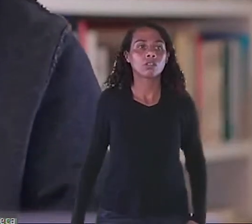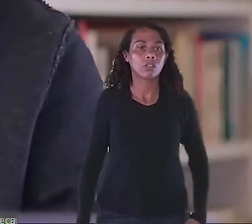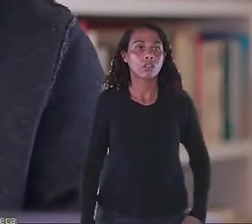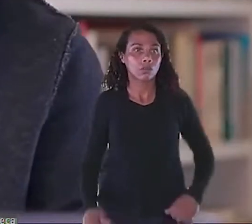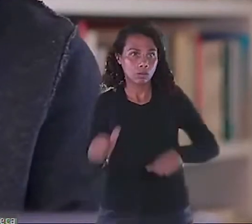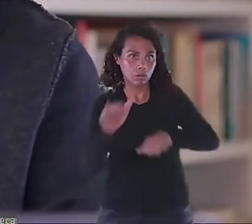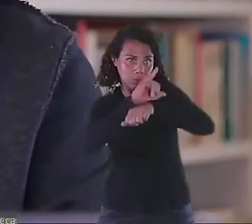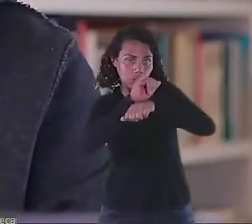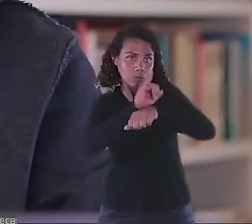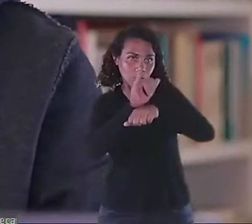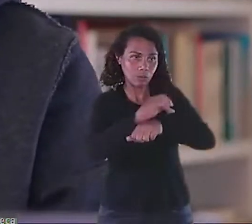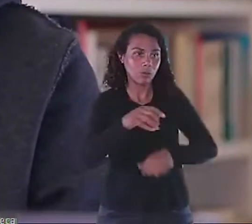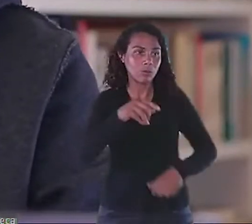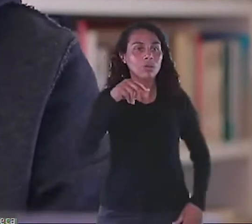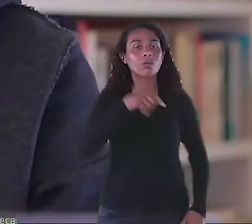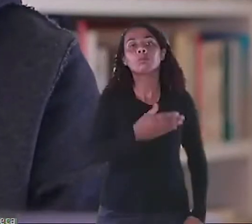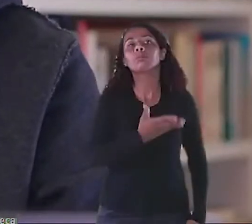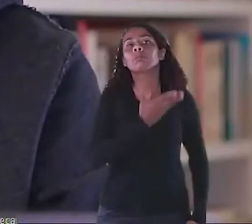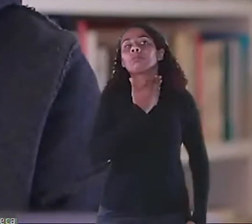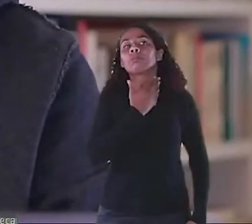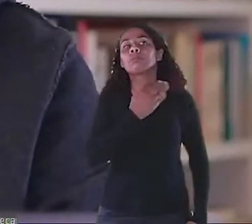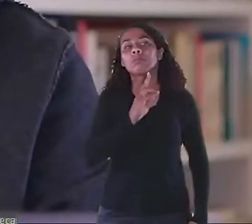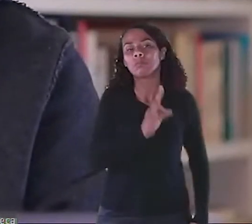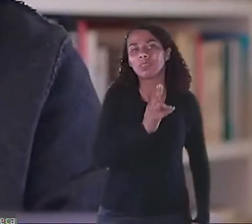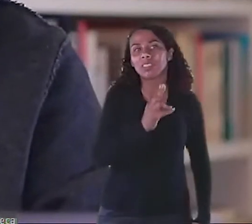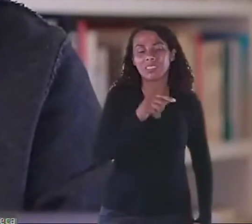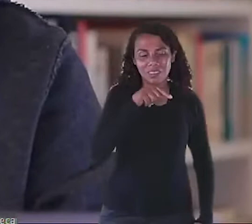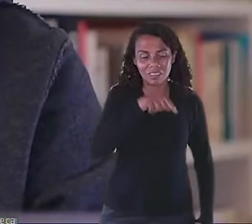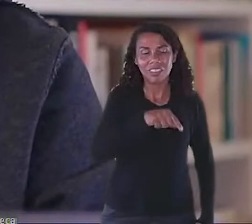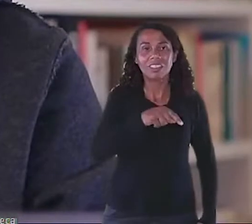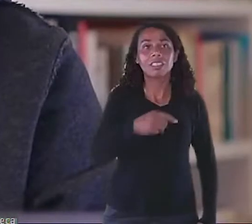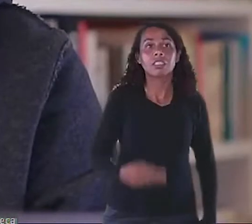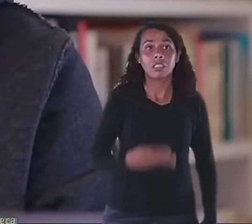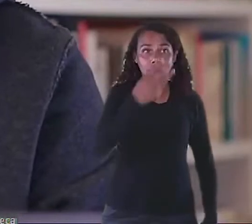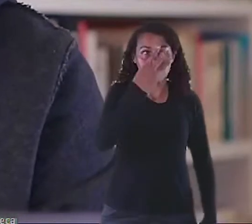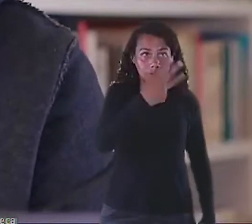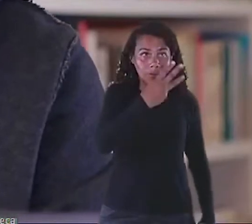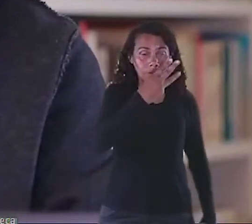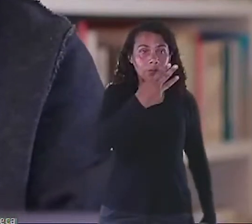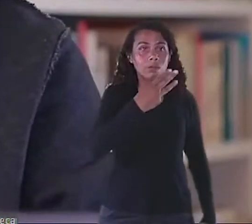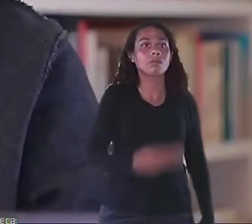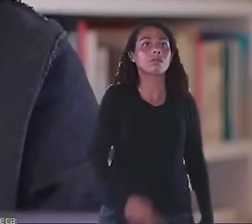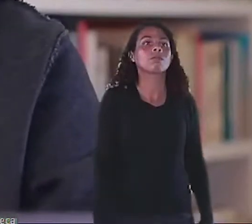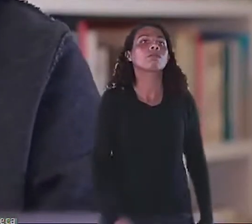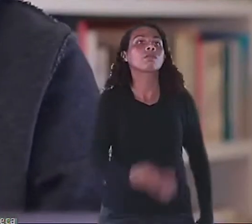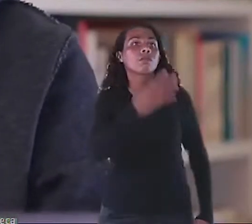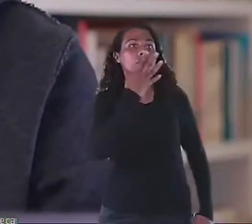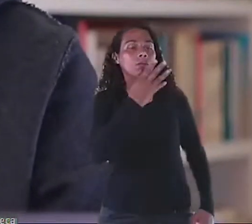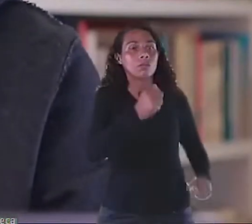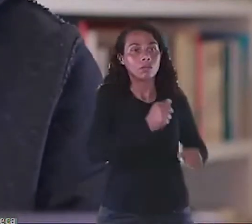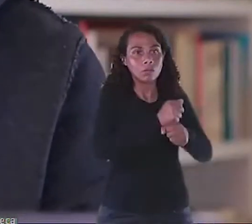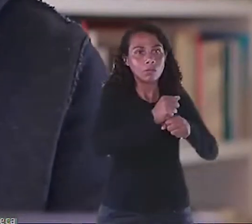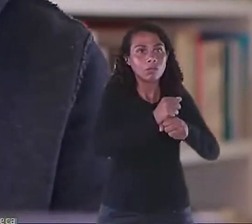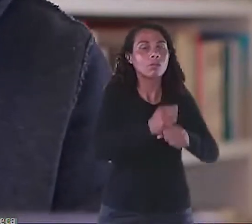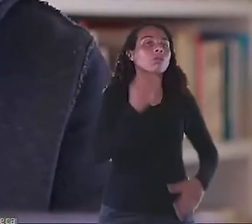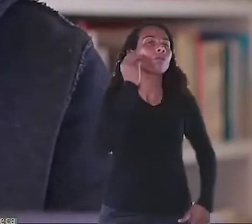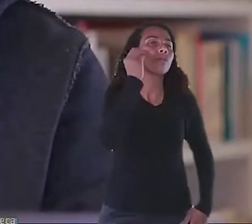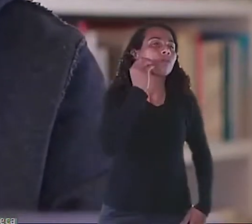separação para que fique bem claro que a pandemia nos lançou nesse ambiente de vidro,